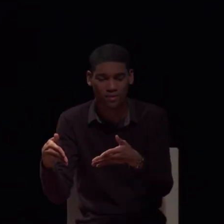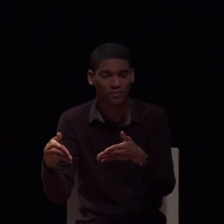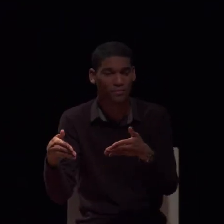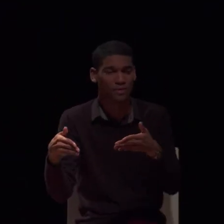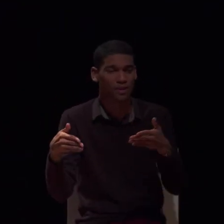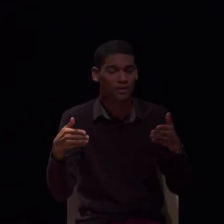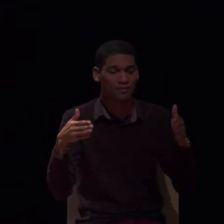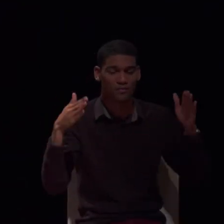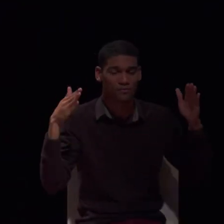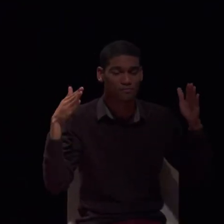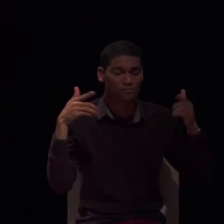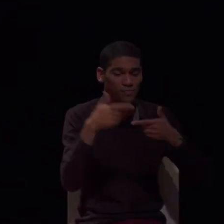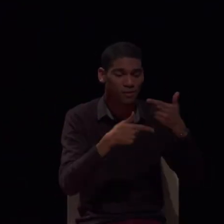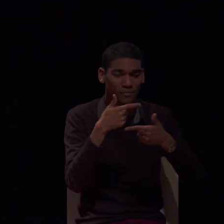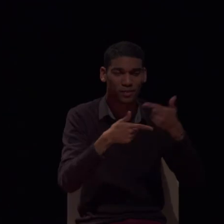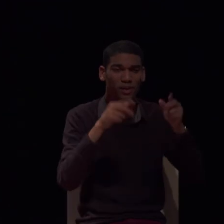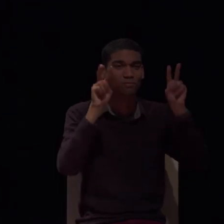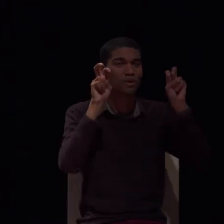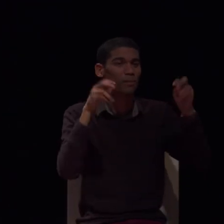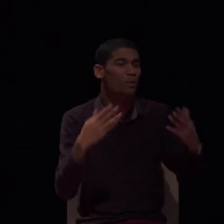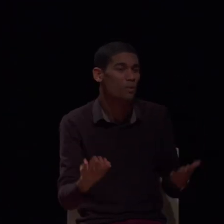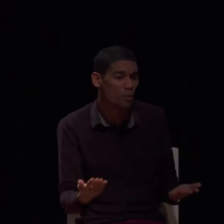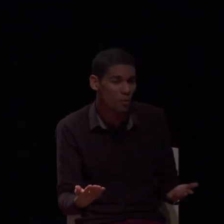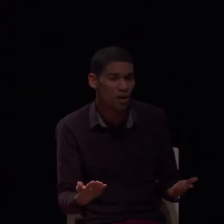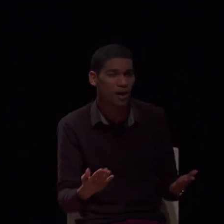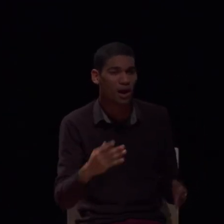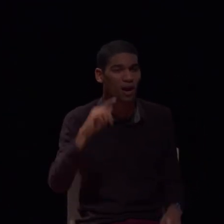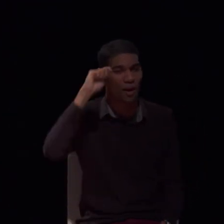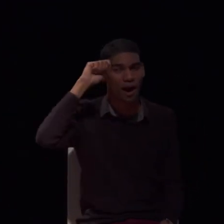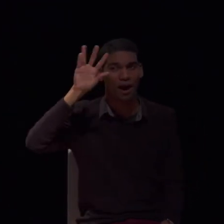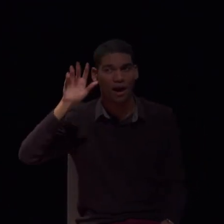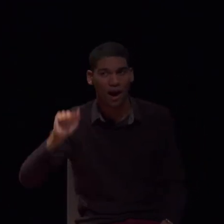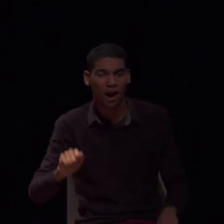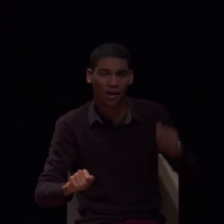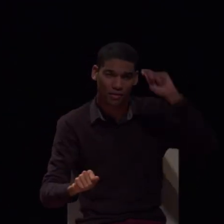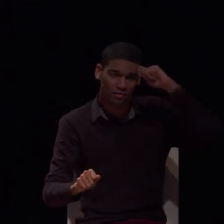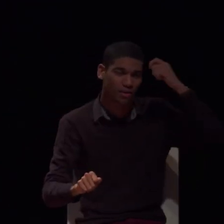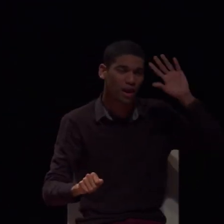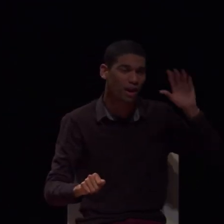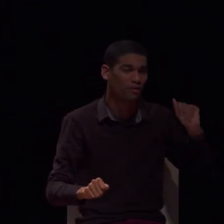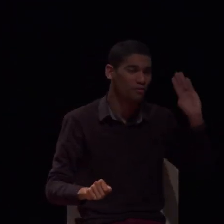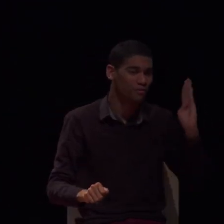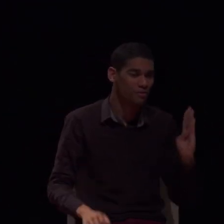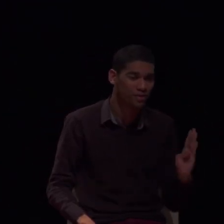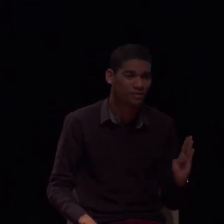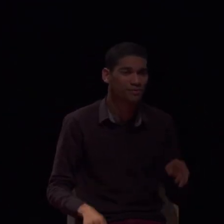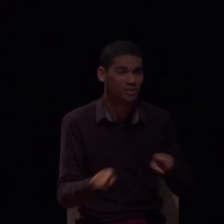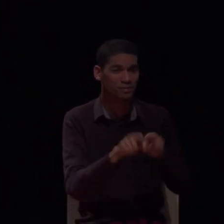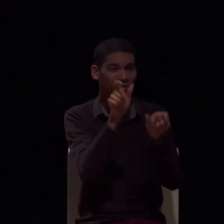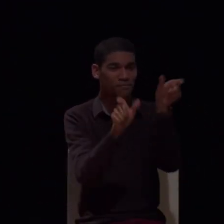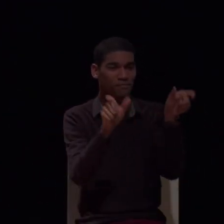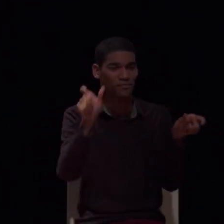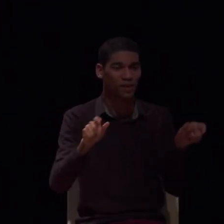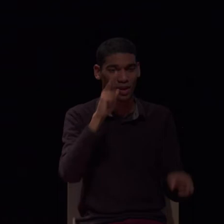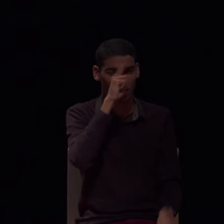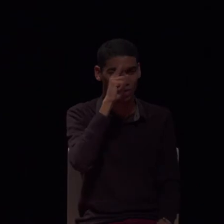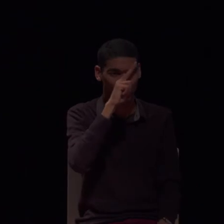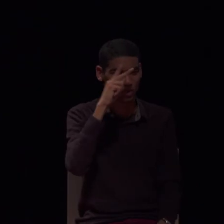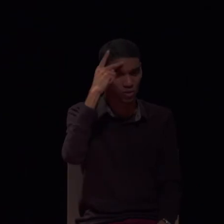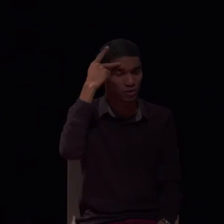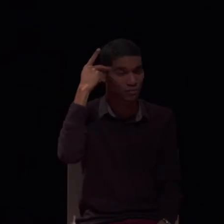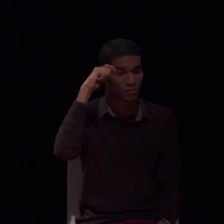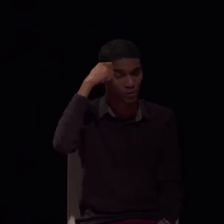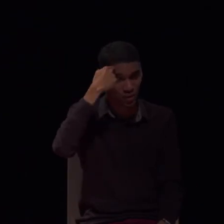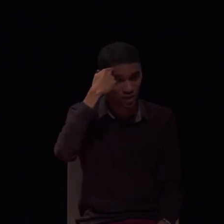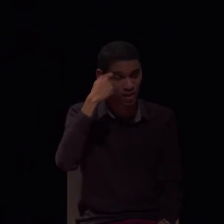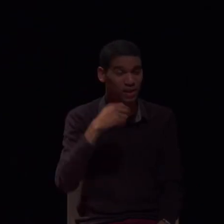tema áfrica a áfrica e brasil história dos negros no brasil ea gente também o que é mais